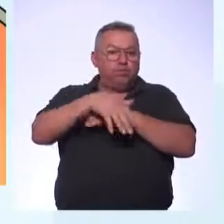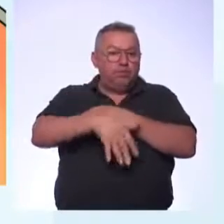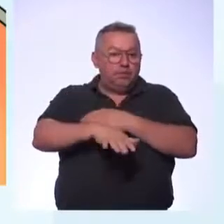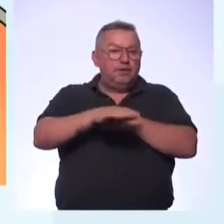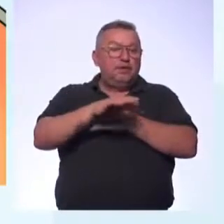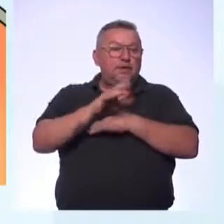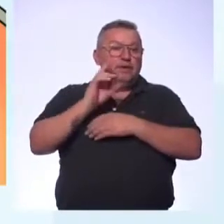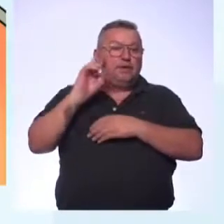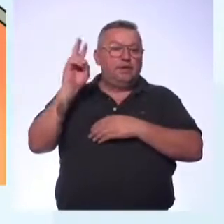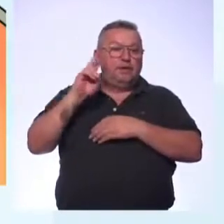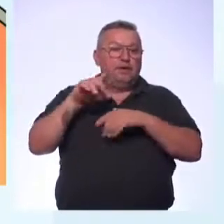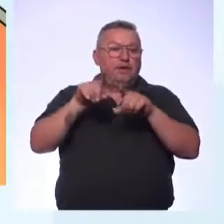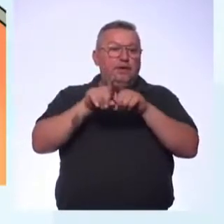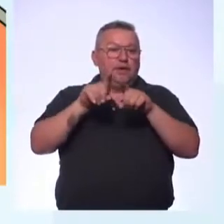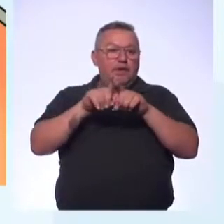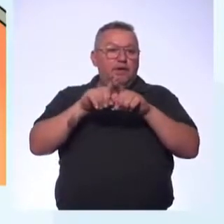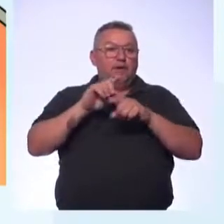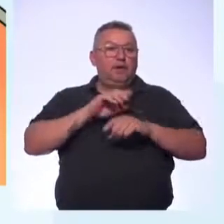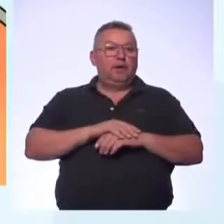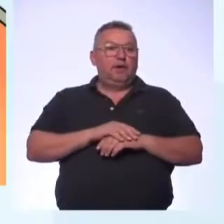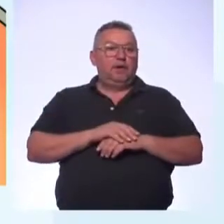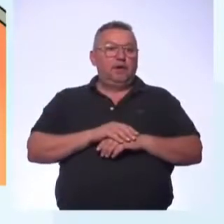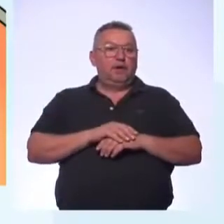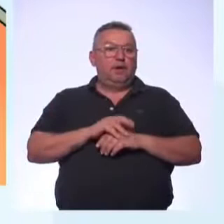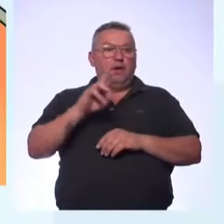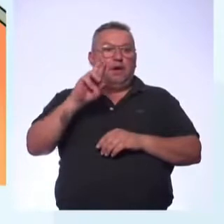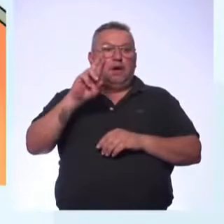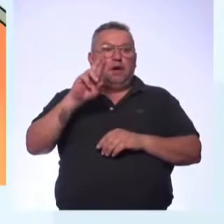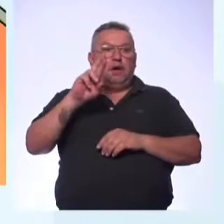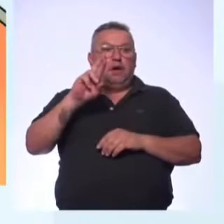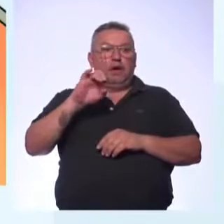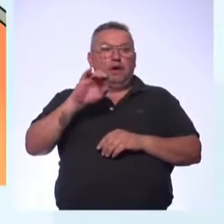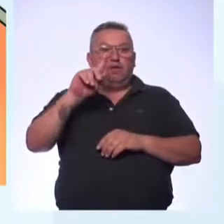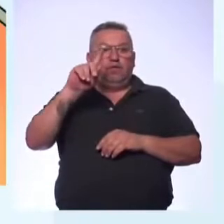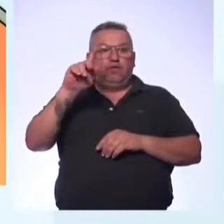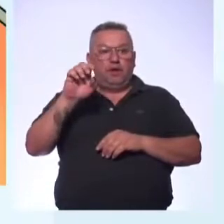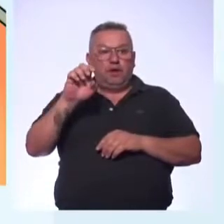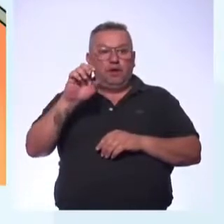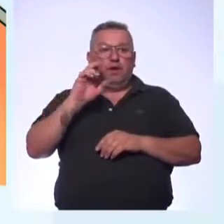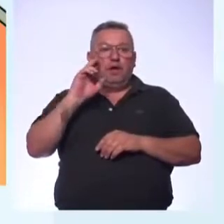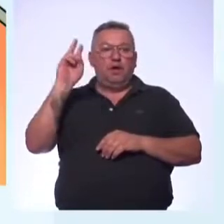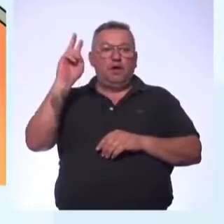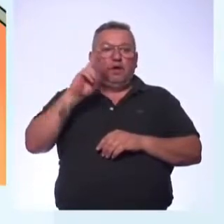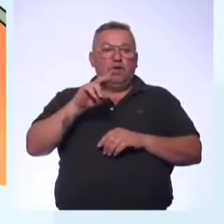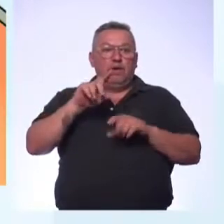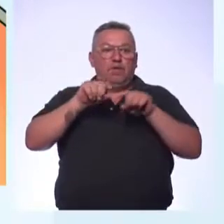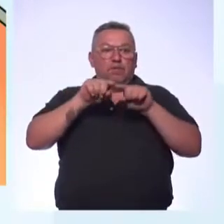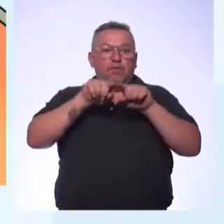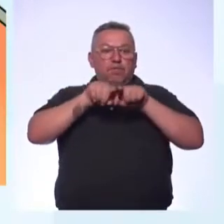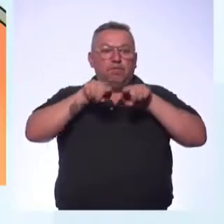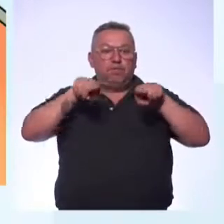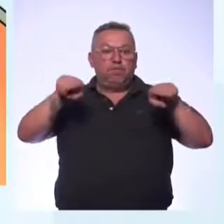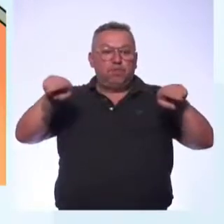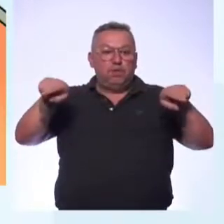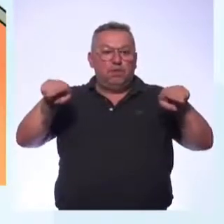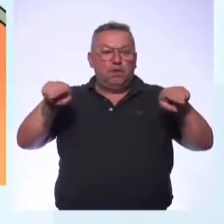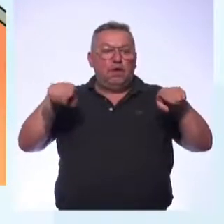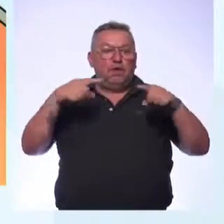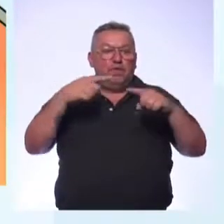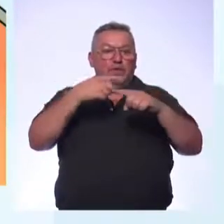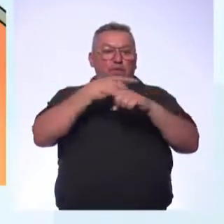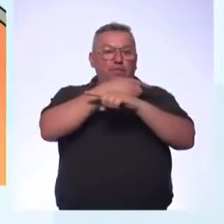ver que na área central que está escrito ridge, né, que é um cume, na realidade a gente vê as setas se afastando. Então, na realidade, isso aí